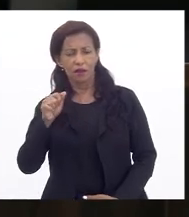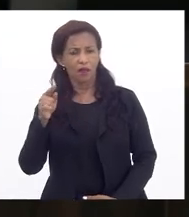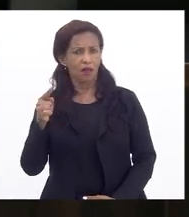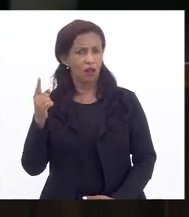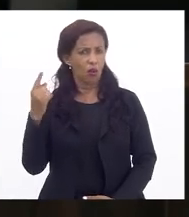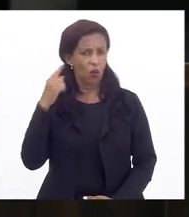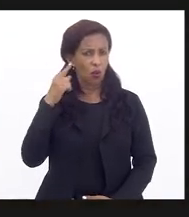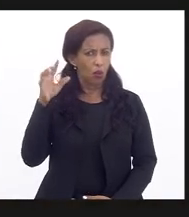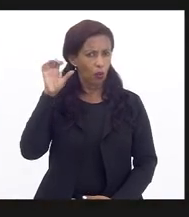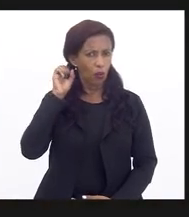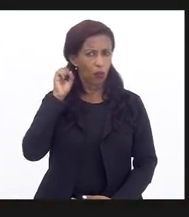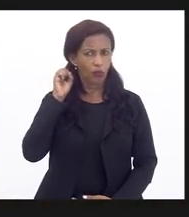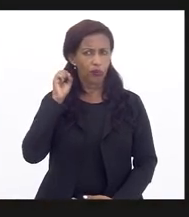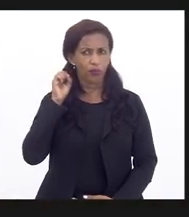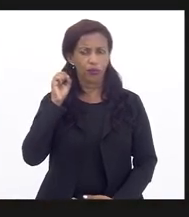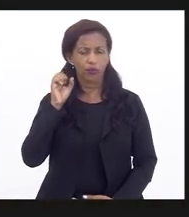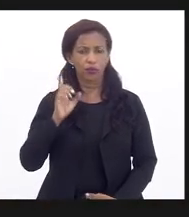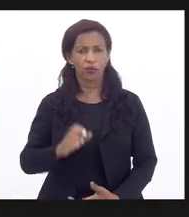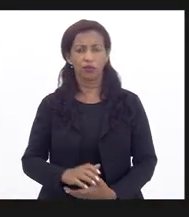Retornou o som?